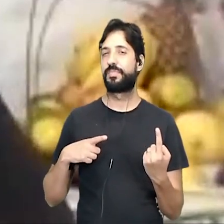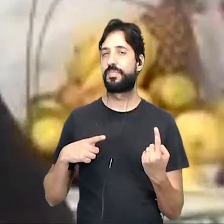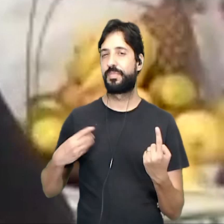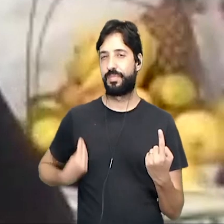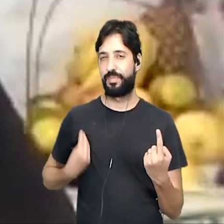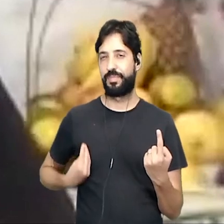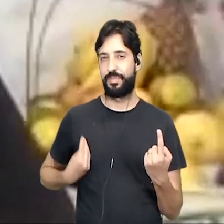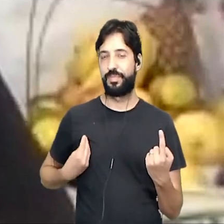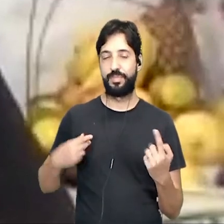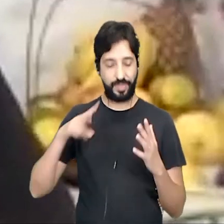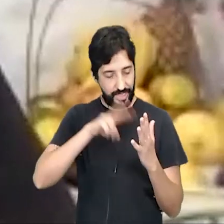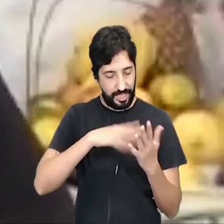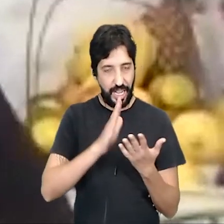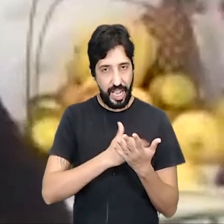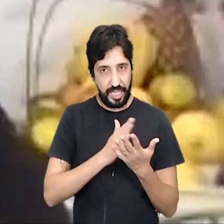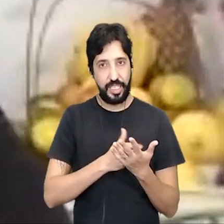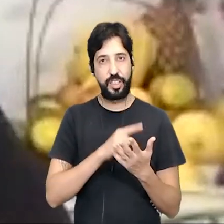cena, de alguma forma,